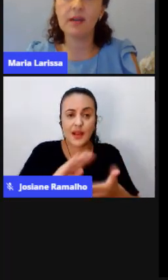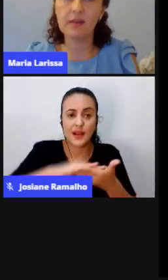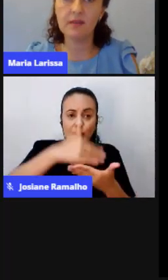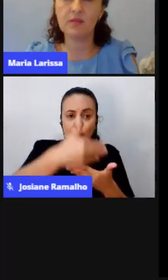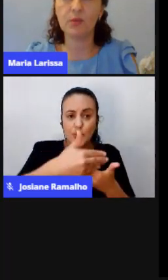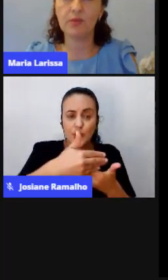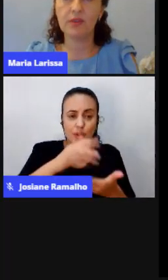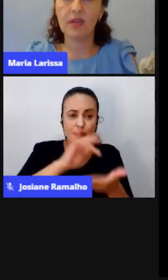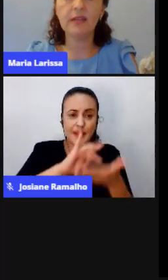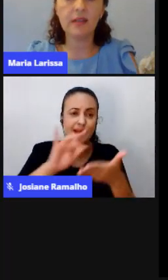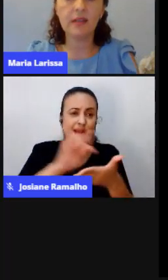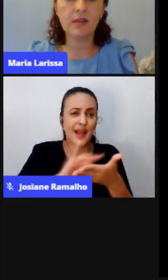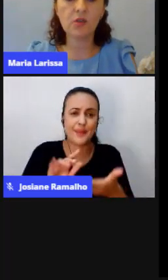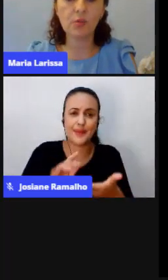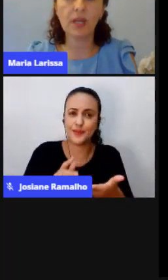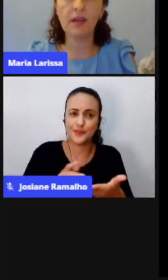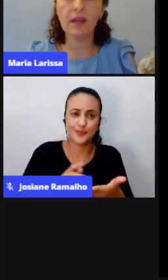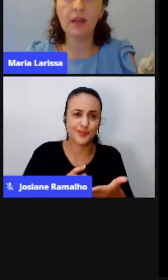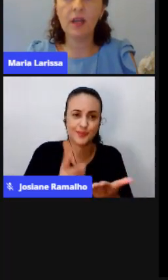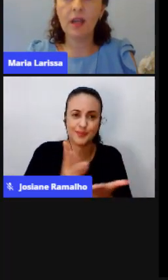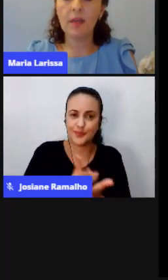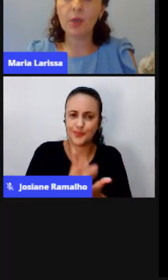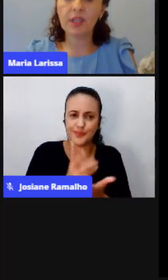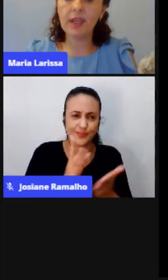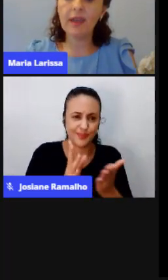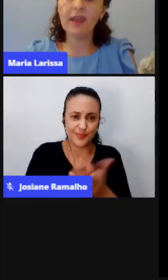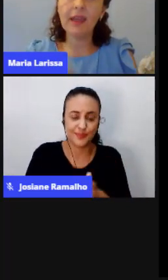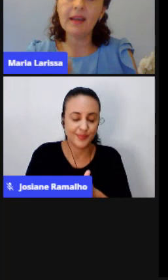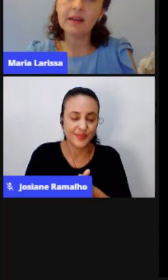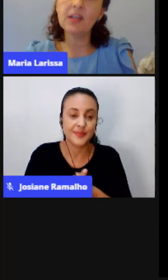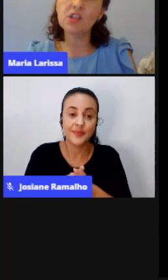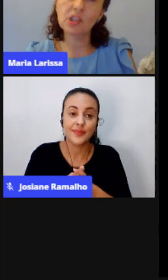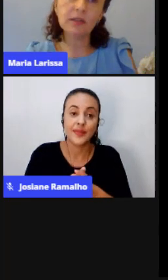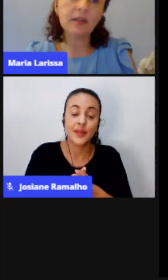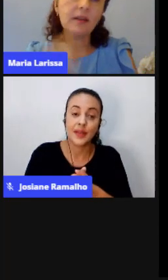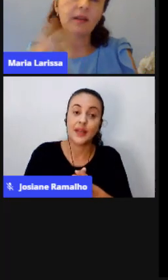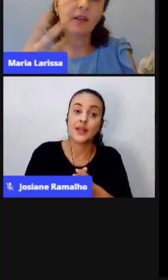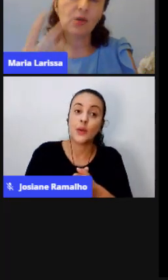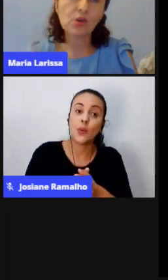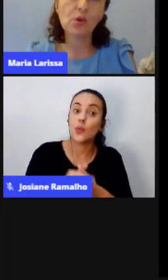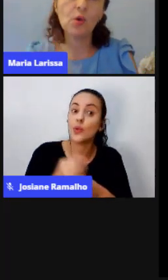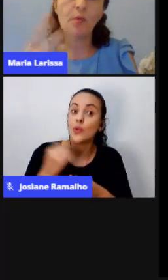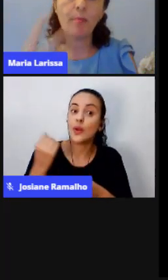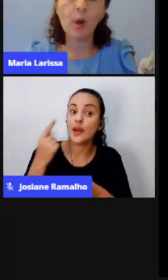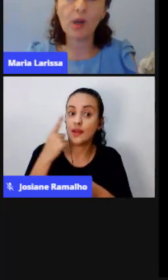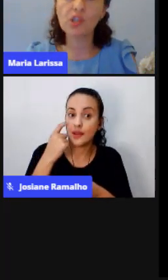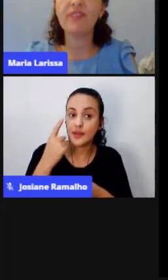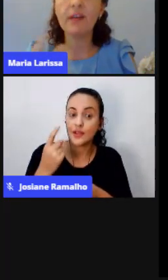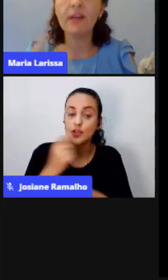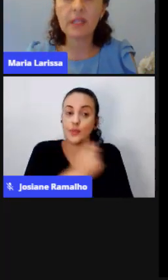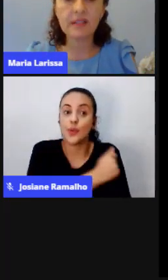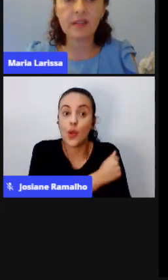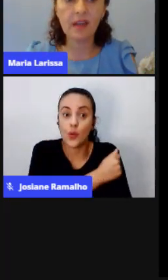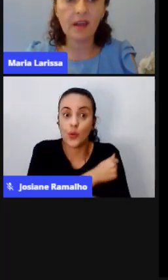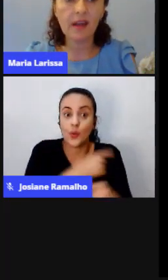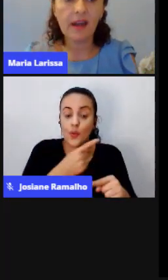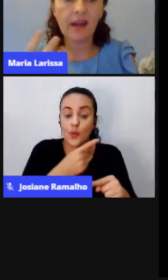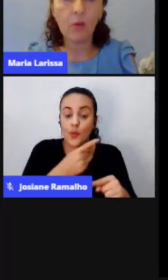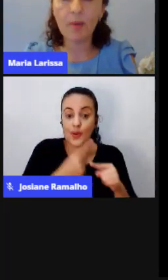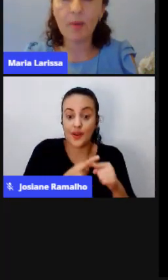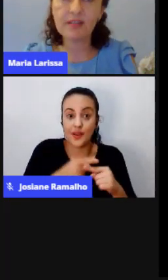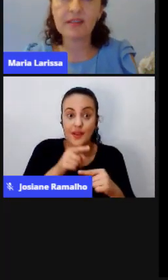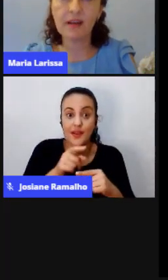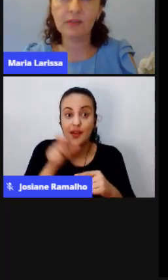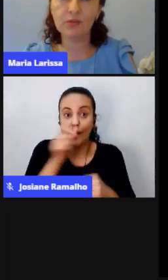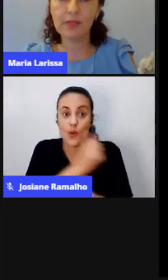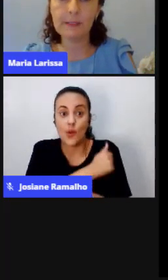esse mecanismo. É interessante para ele, porque ele acredita que o jogo pode favorecer